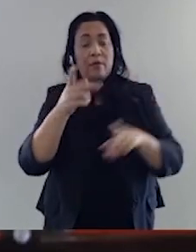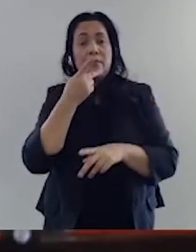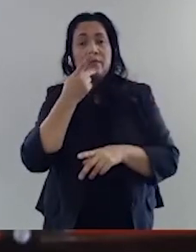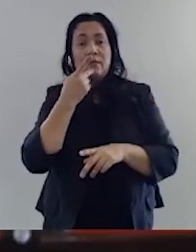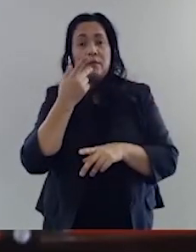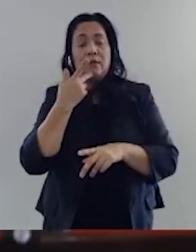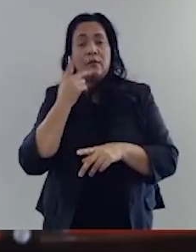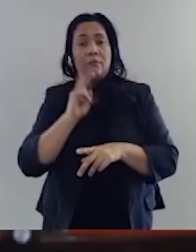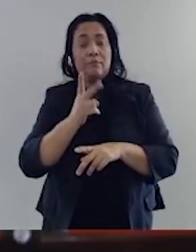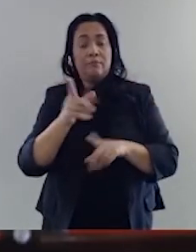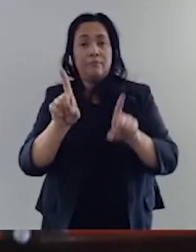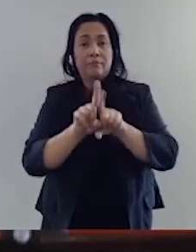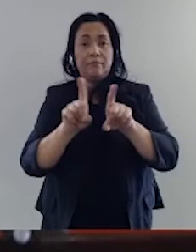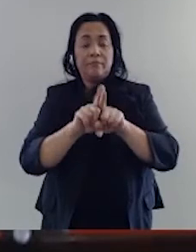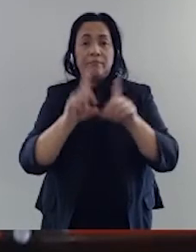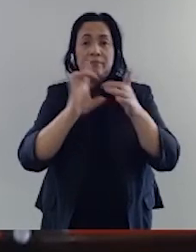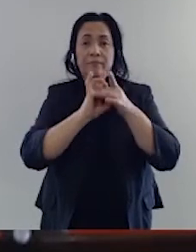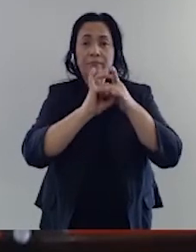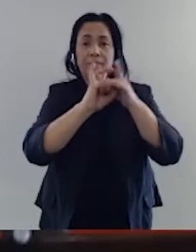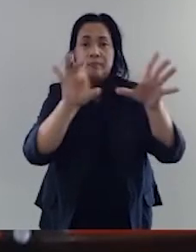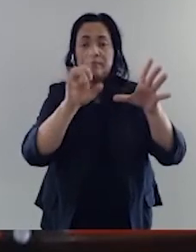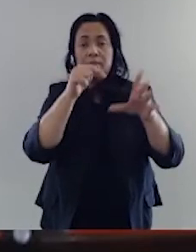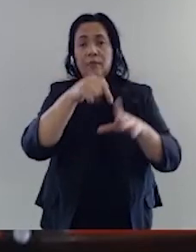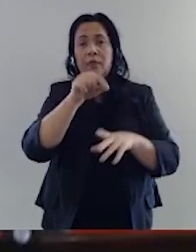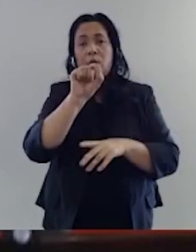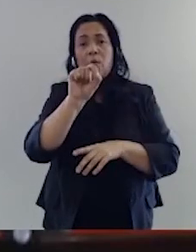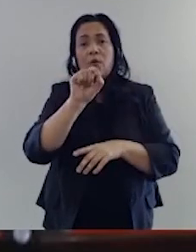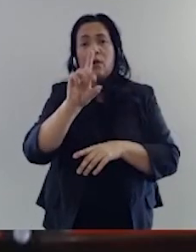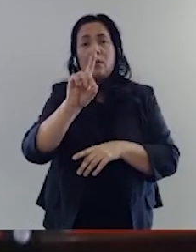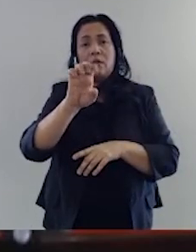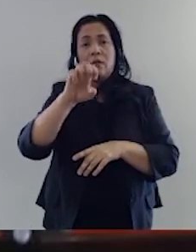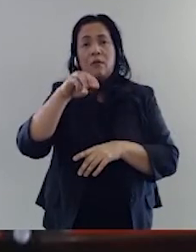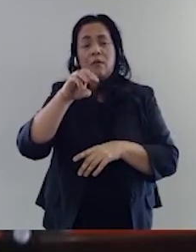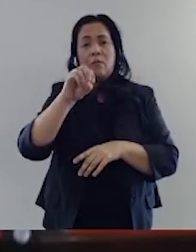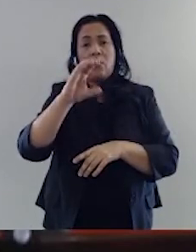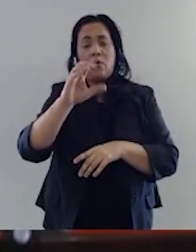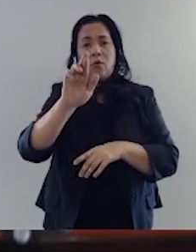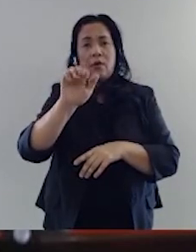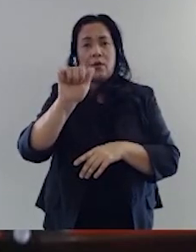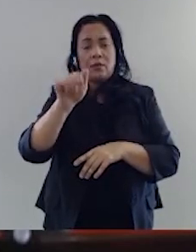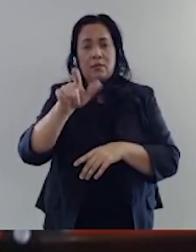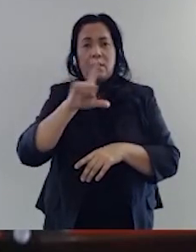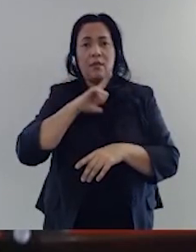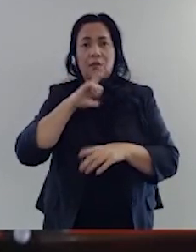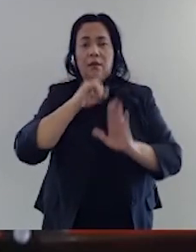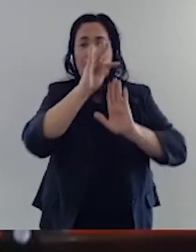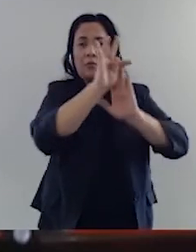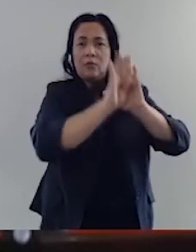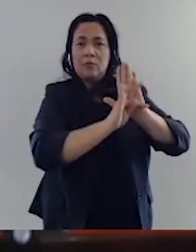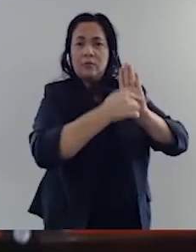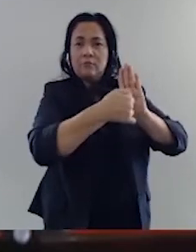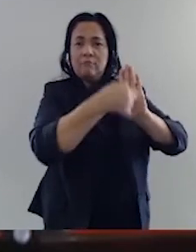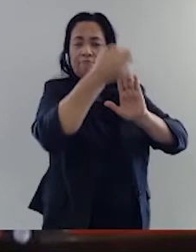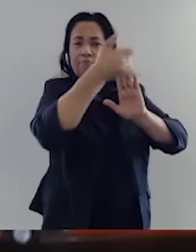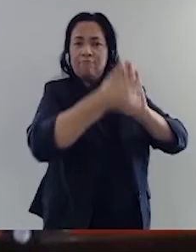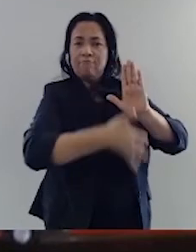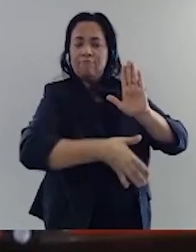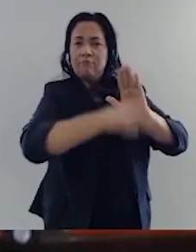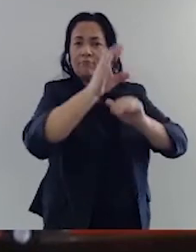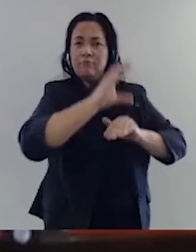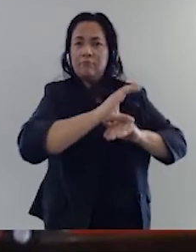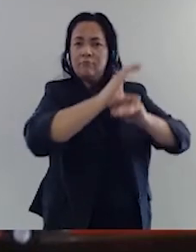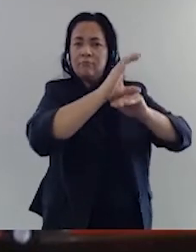democracia possível é a democracia que está expressa no texto de uma Constituição que soube bem traduzir